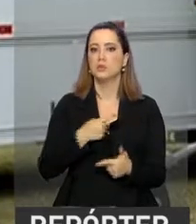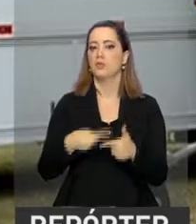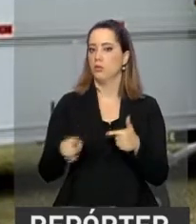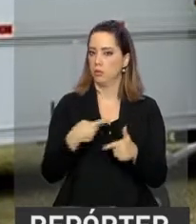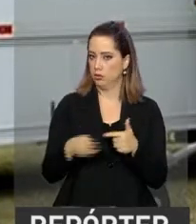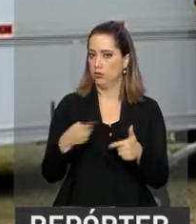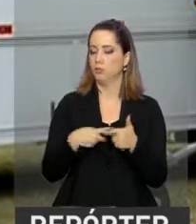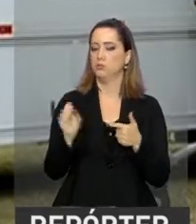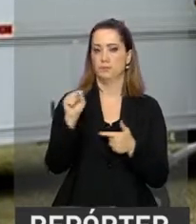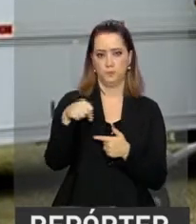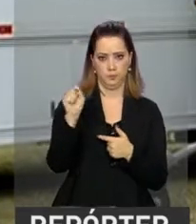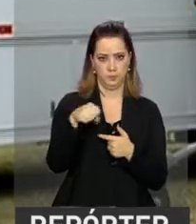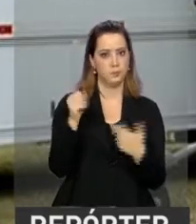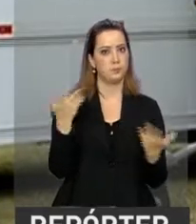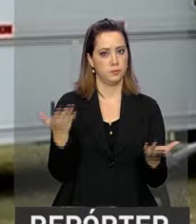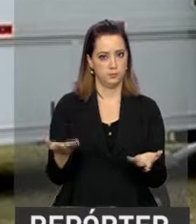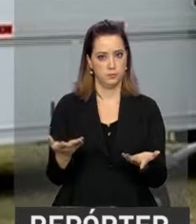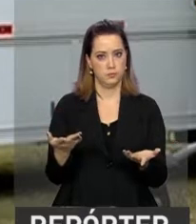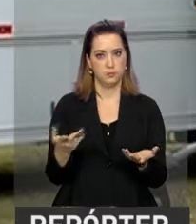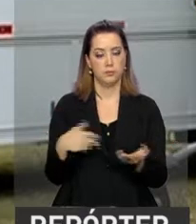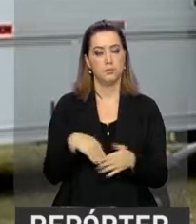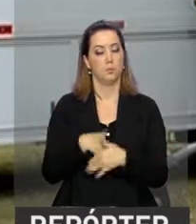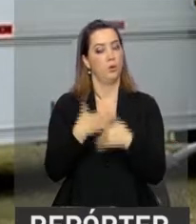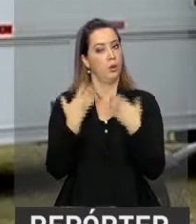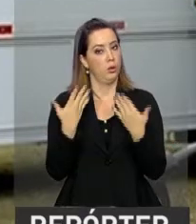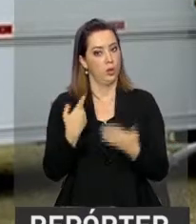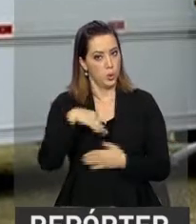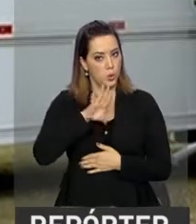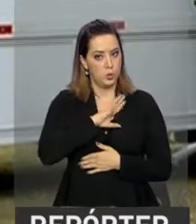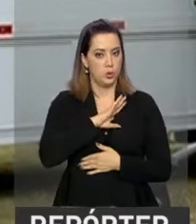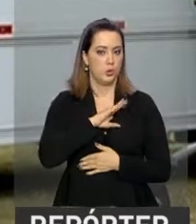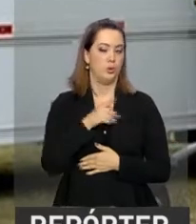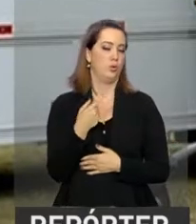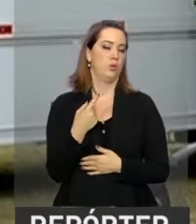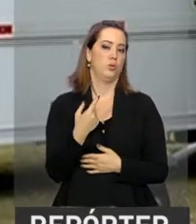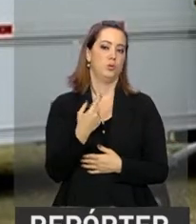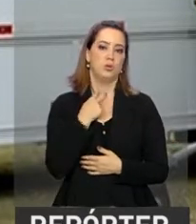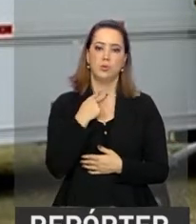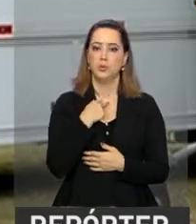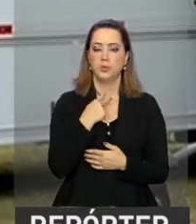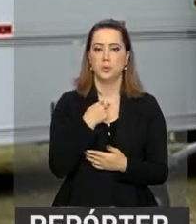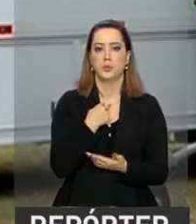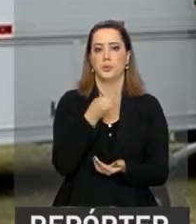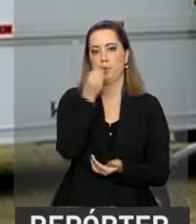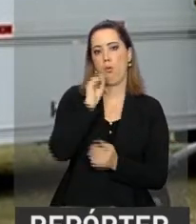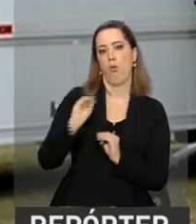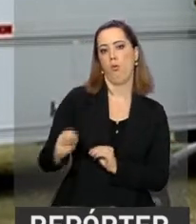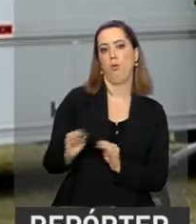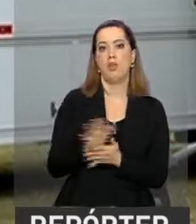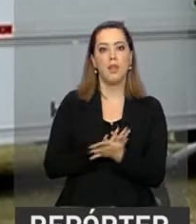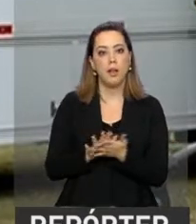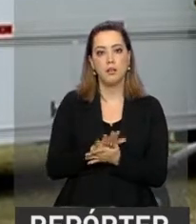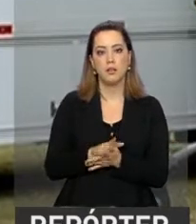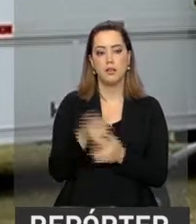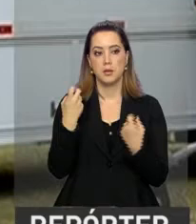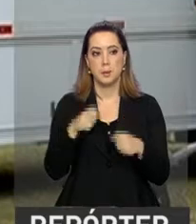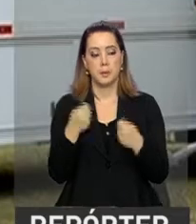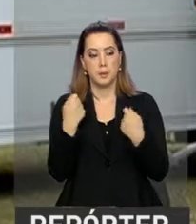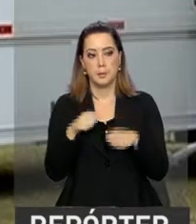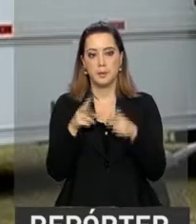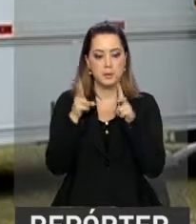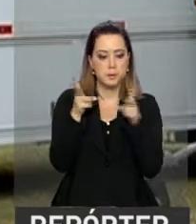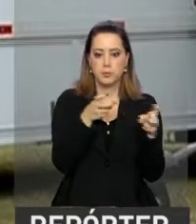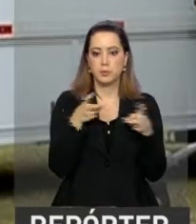tem acontecido muita coisa ultimamente. Então nós não desconsideramos absolutamente nada, tá certo? Mas evidentemente que